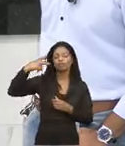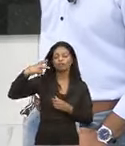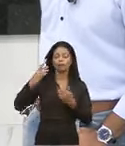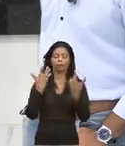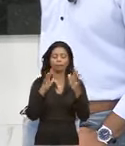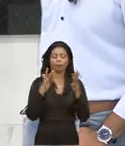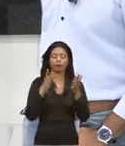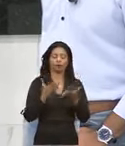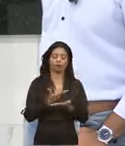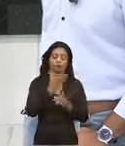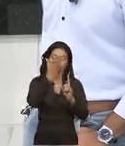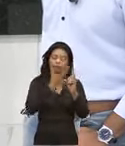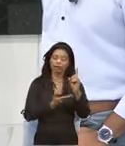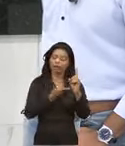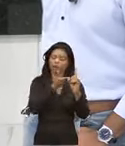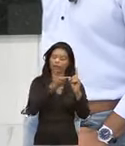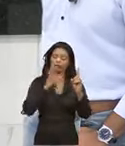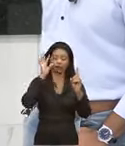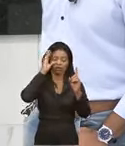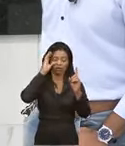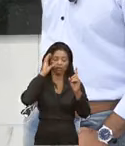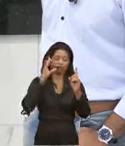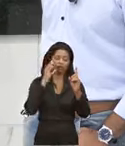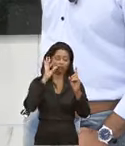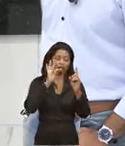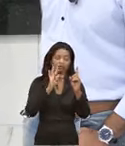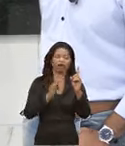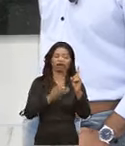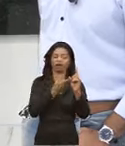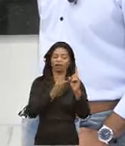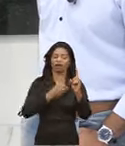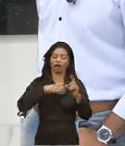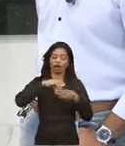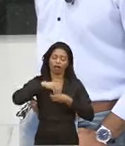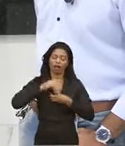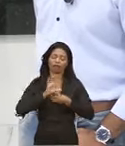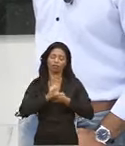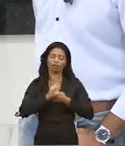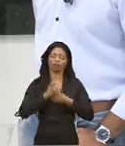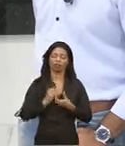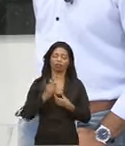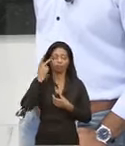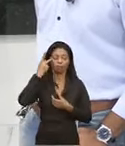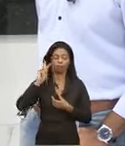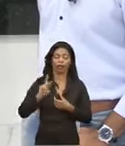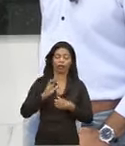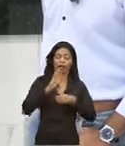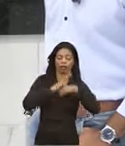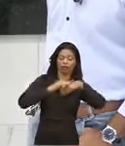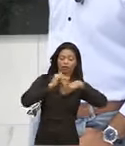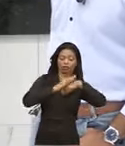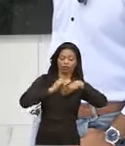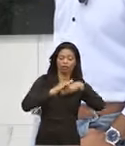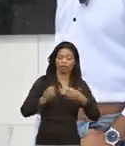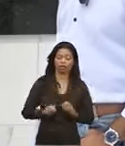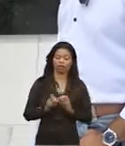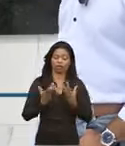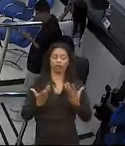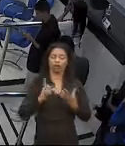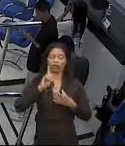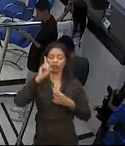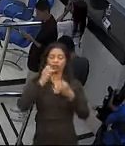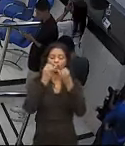Vossa Excelência pela essa ação que a Vossa Excelência teve, um amor ao próximo, acolhendo ao próximo. Então, que Deus abençoe muito mais.